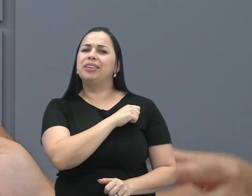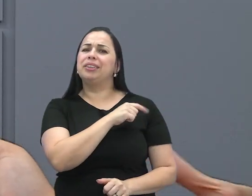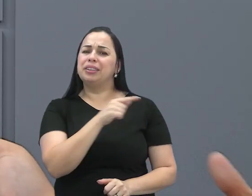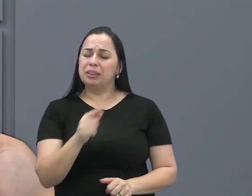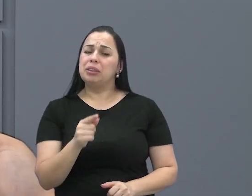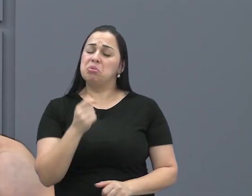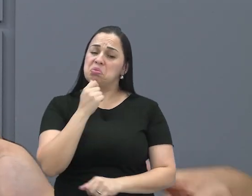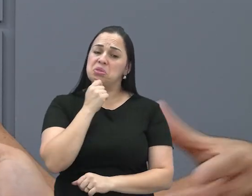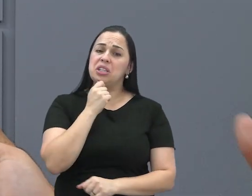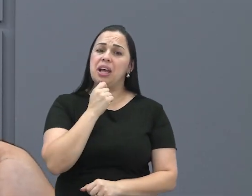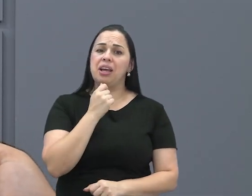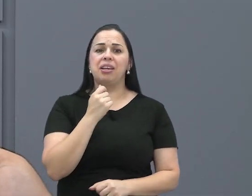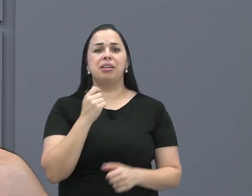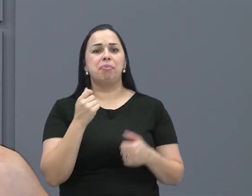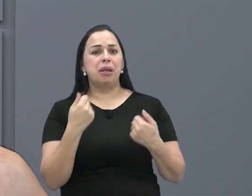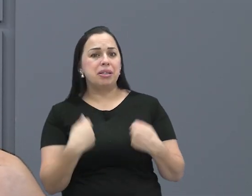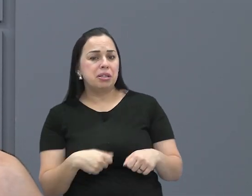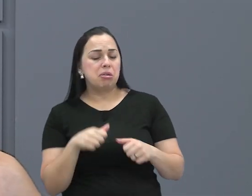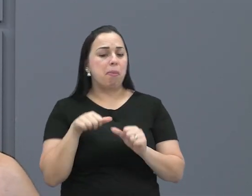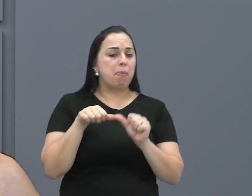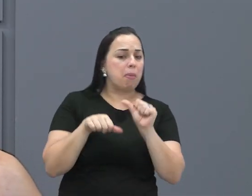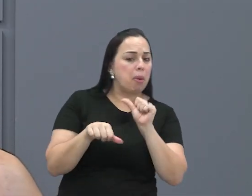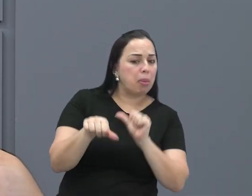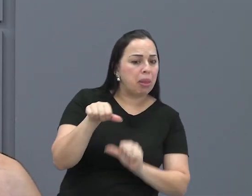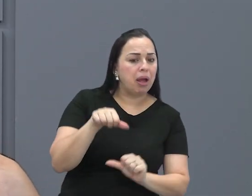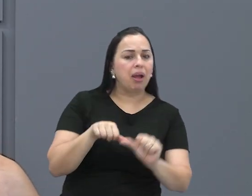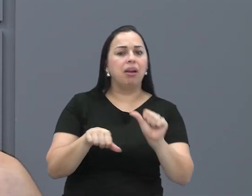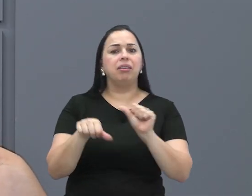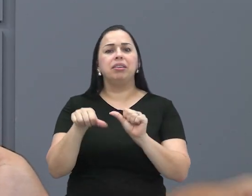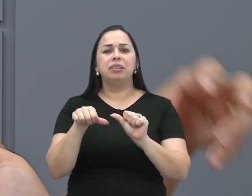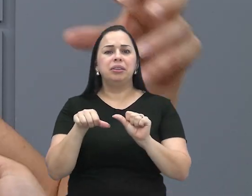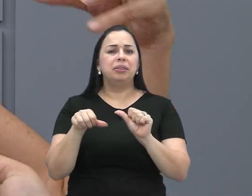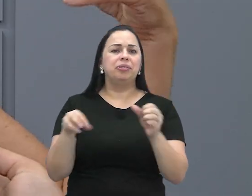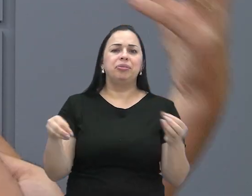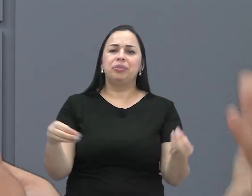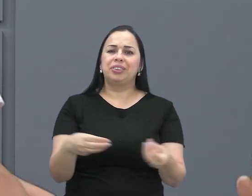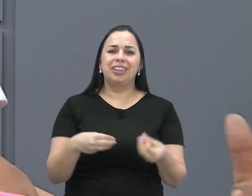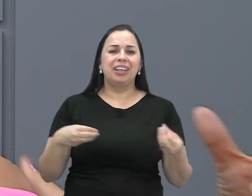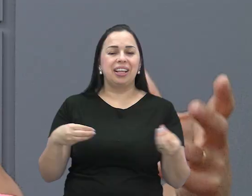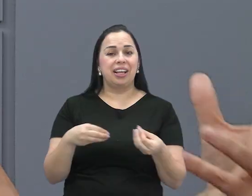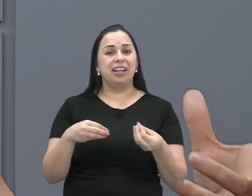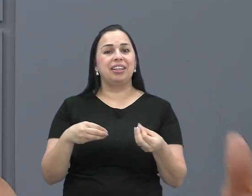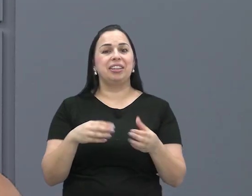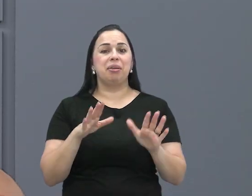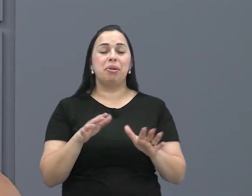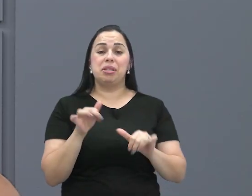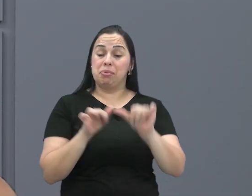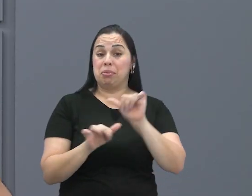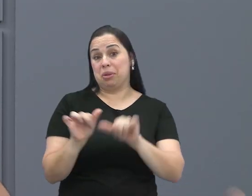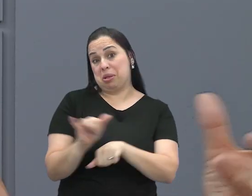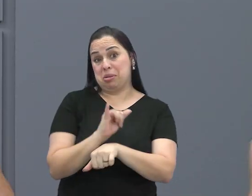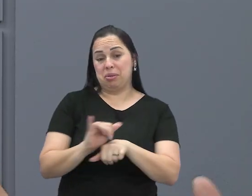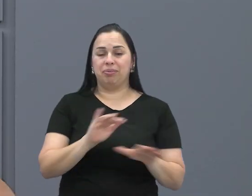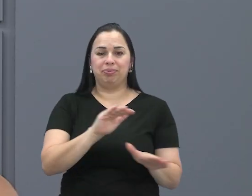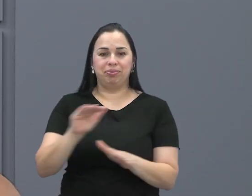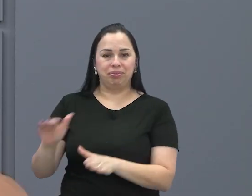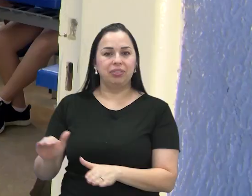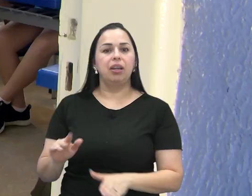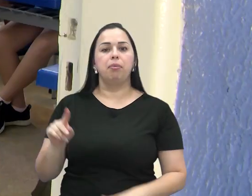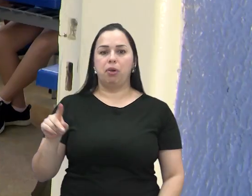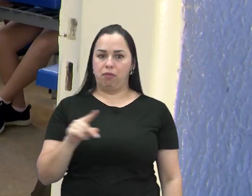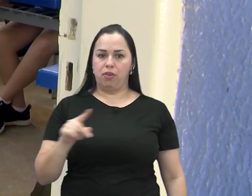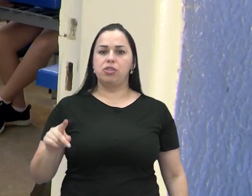atores, né, na vida escolar, para ver se precisa mexer alguma coisa, para a gente dar uma atenção melhor ou